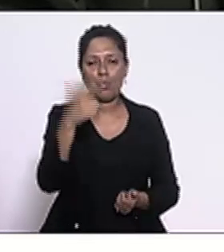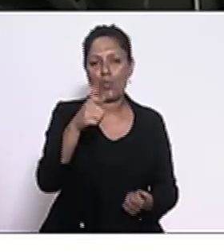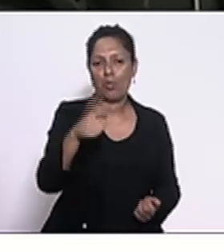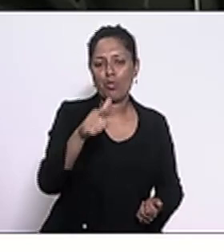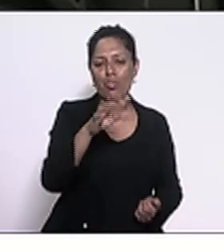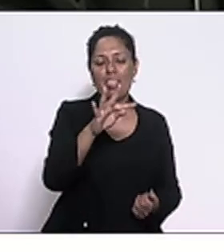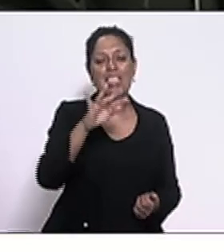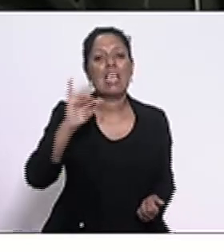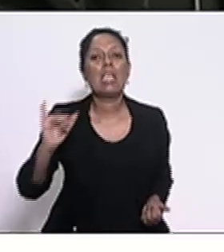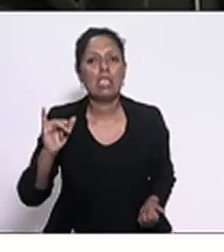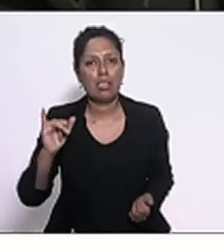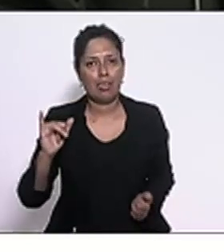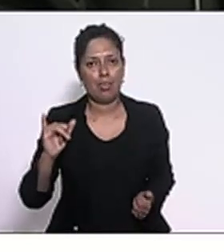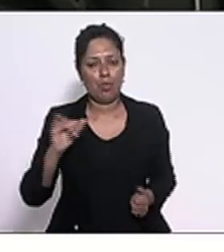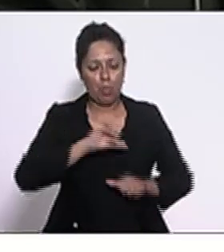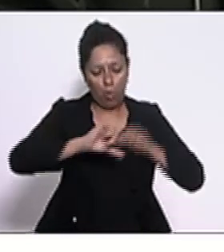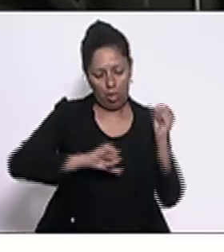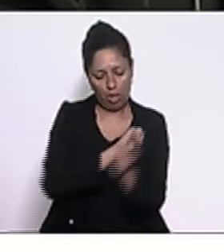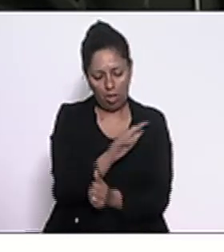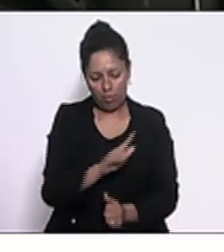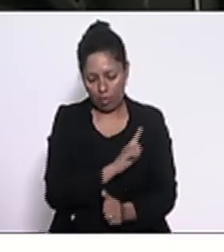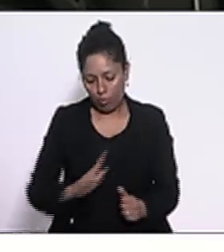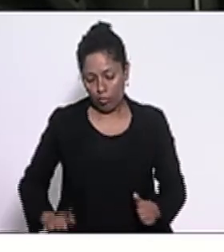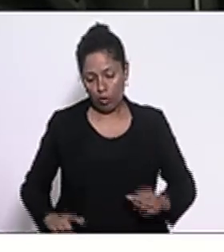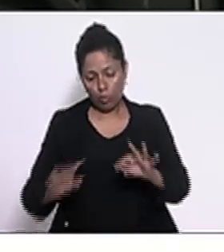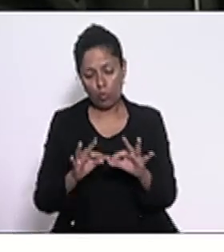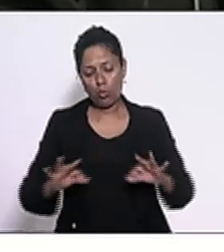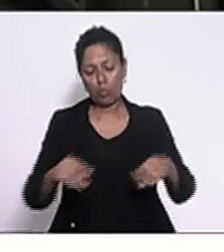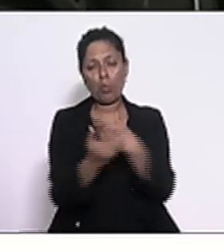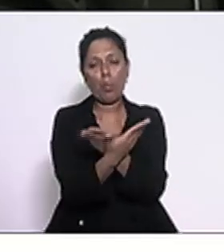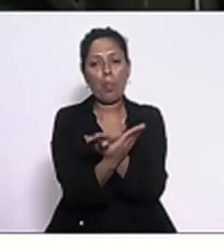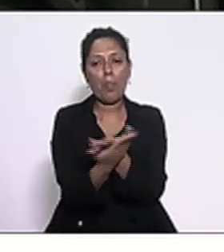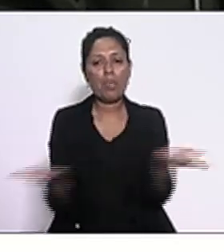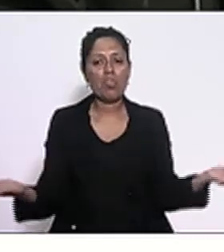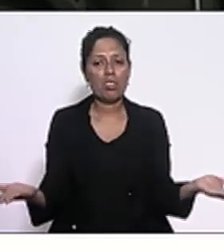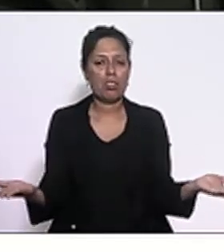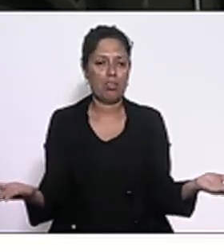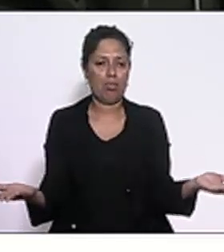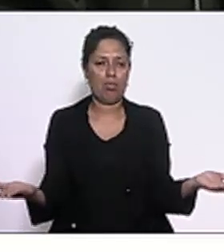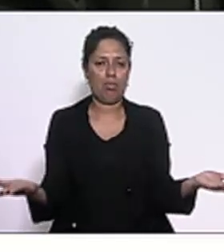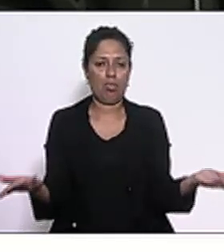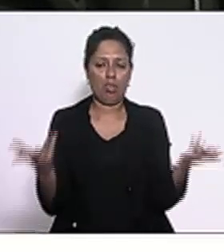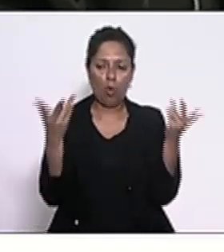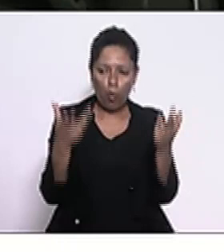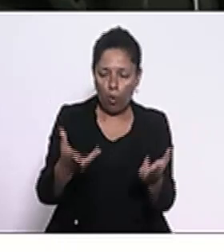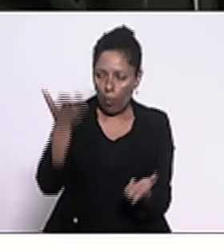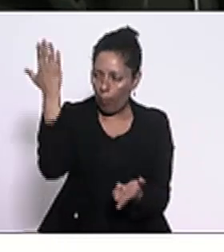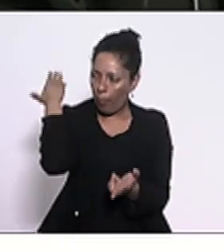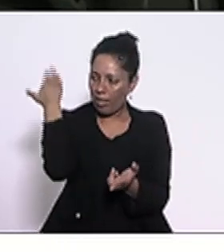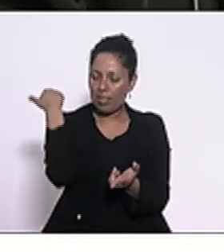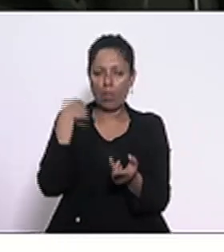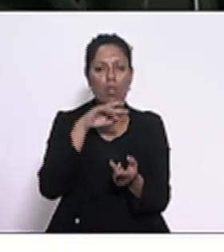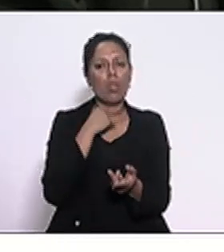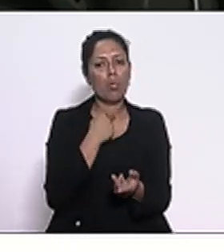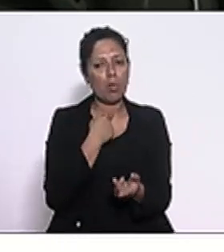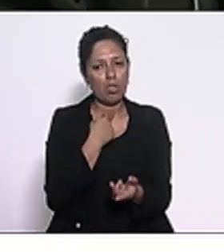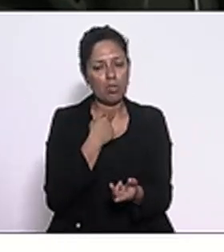o relatório? Vai gerar tudo de novo, e isso a área pública pode